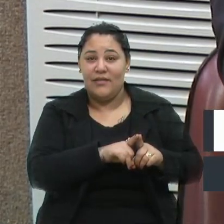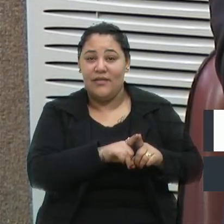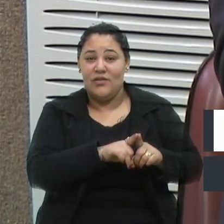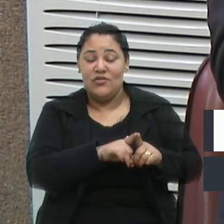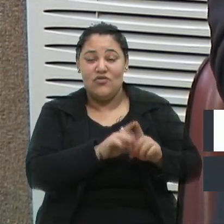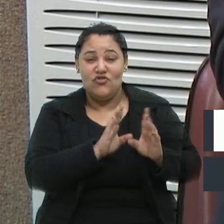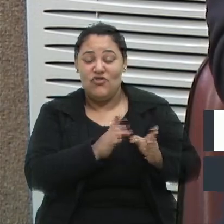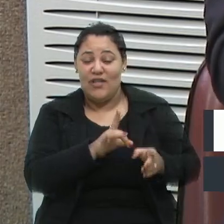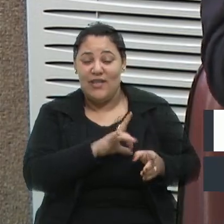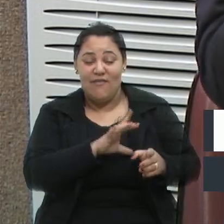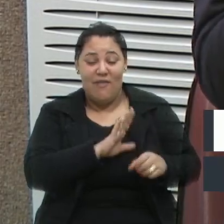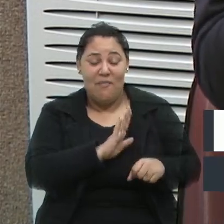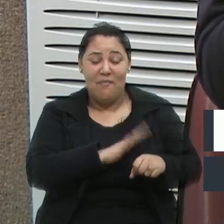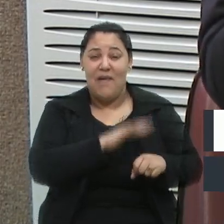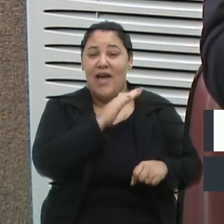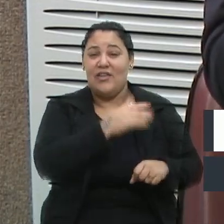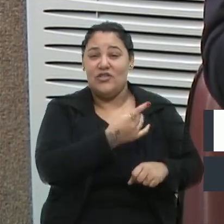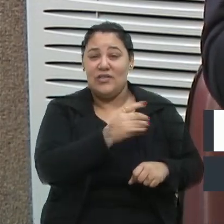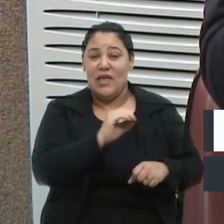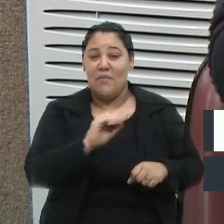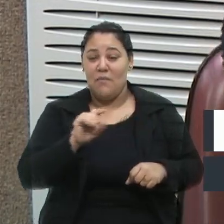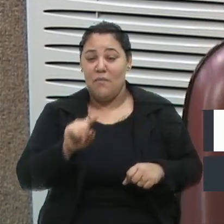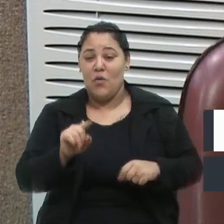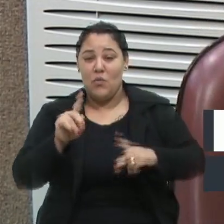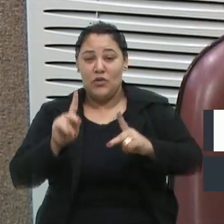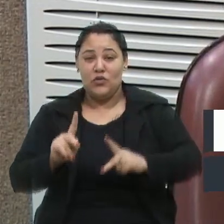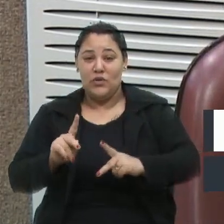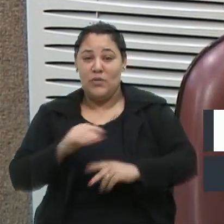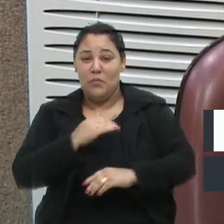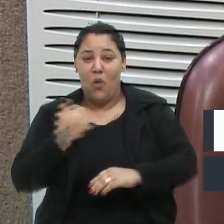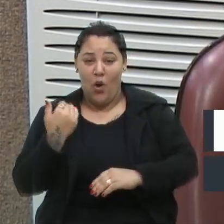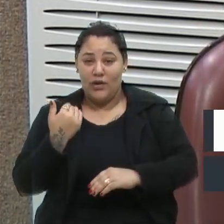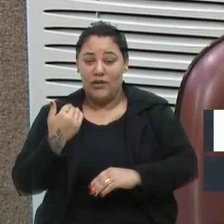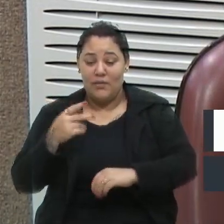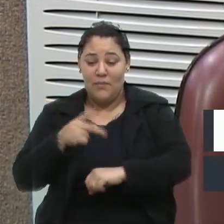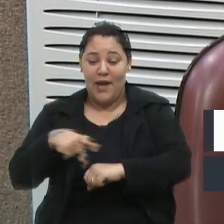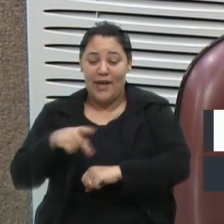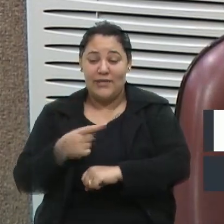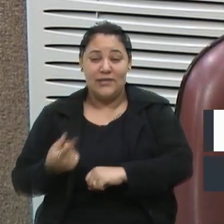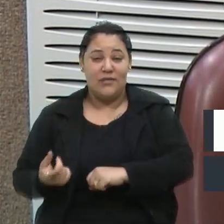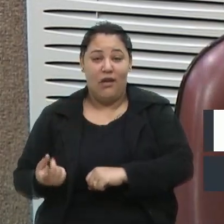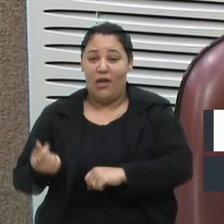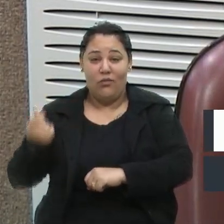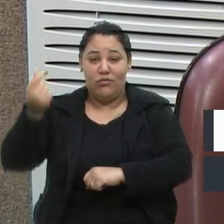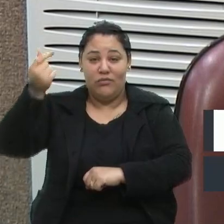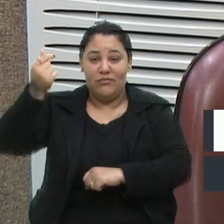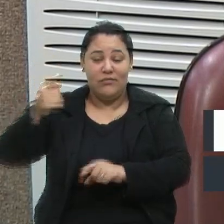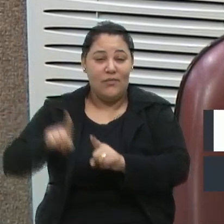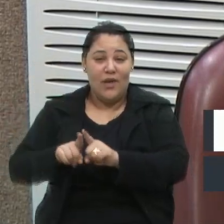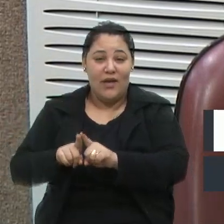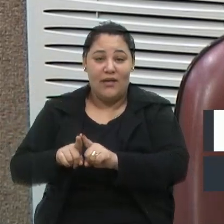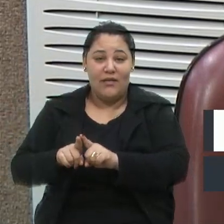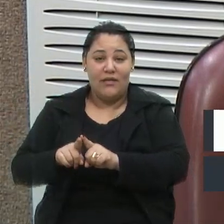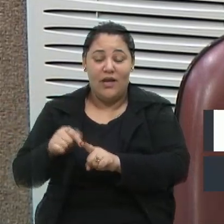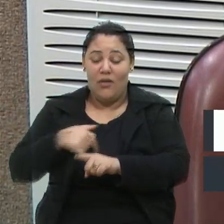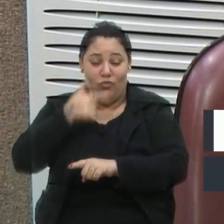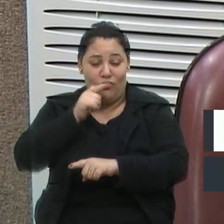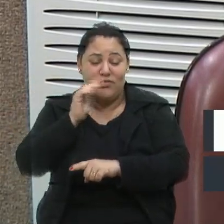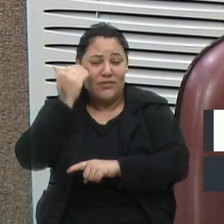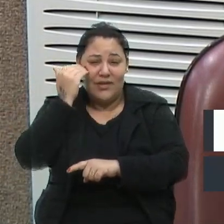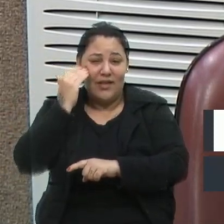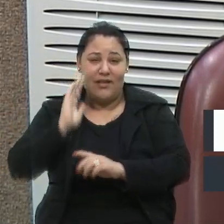pessoas assassinadas, mortas, porque são países ricos? Eu não consigo